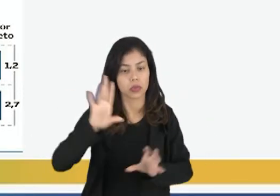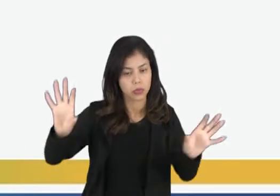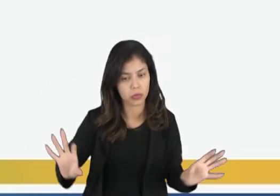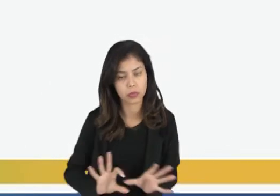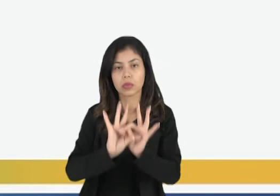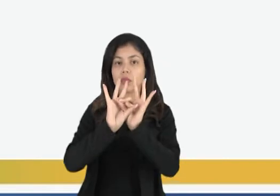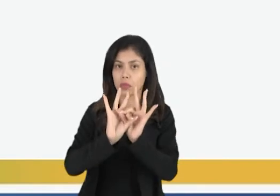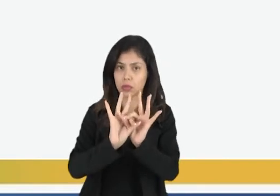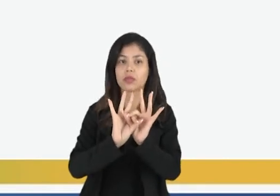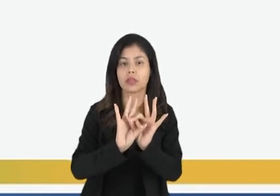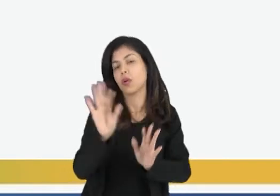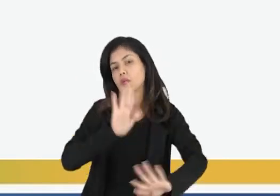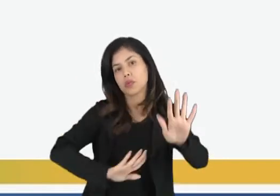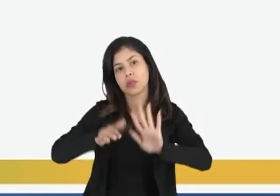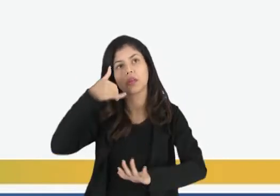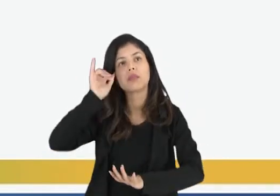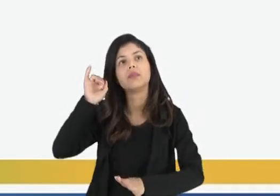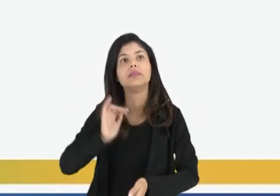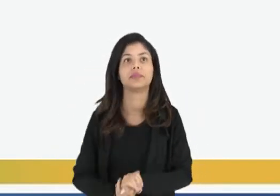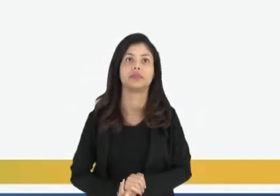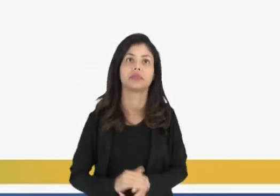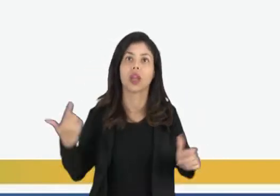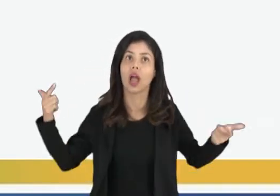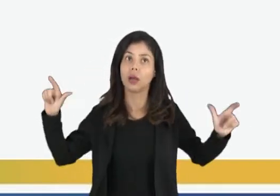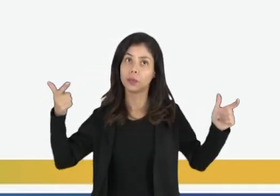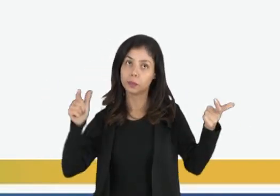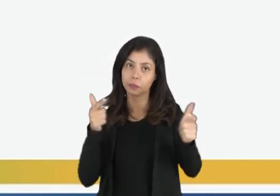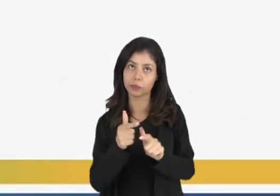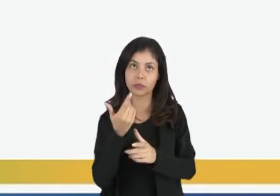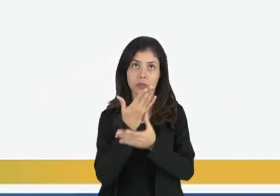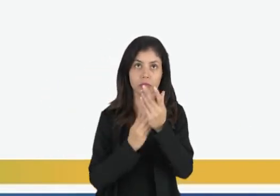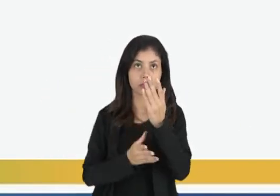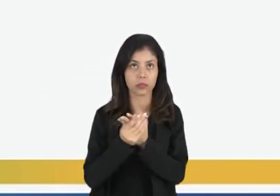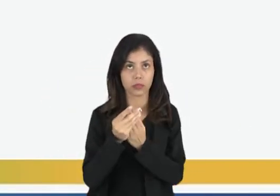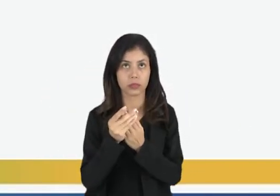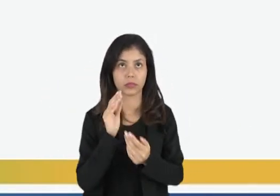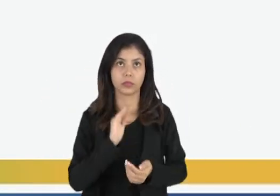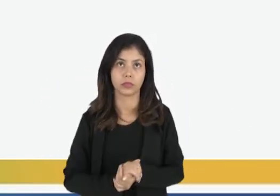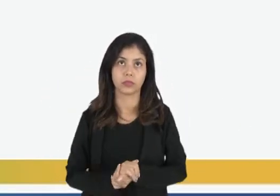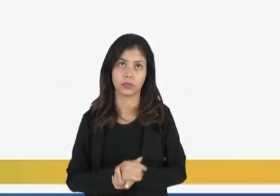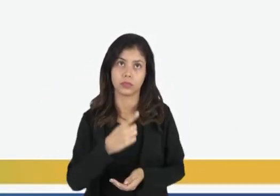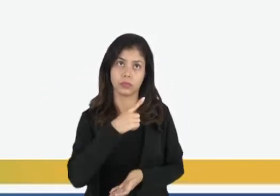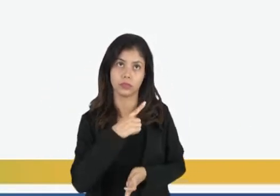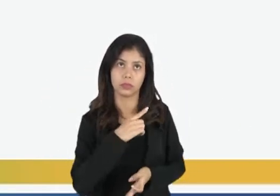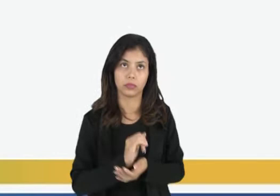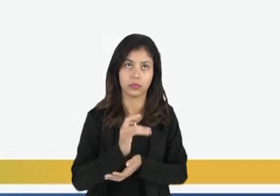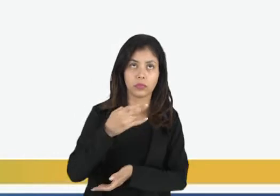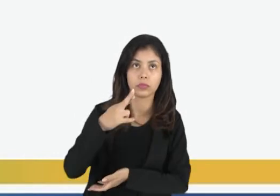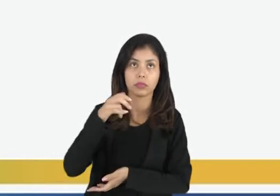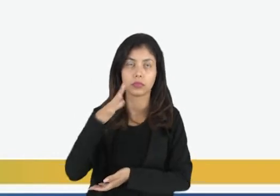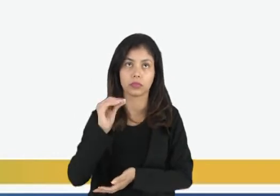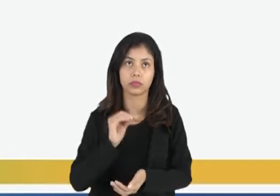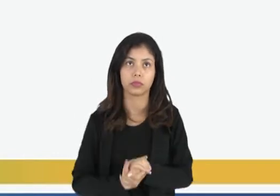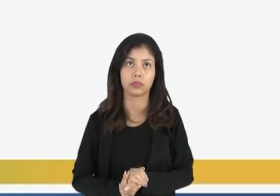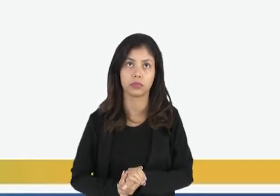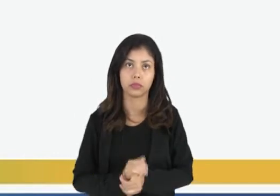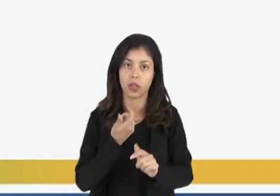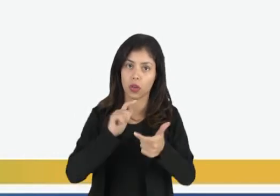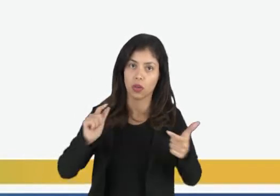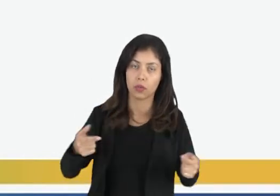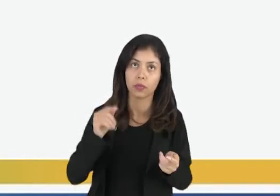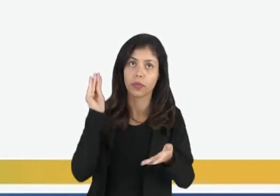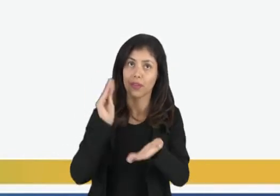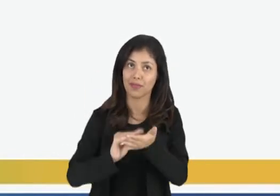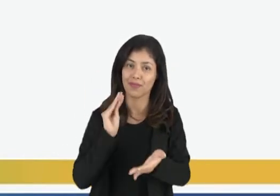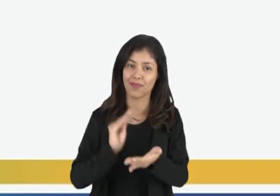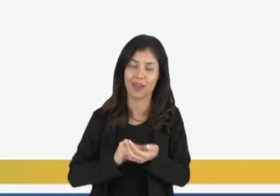ligados ao agronegócio. Então, a redução da mão de obra empregada não implicou o aumento do desemprego